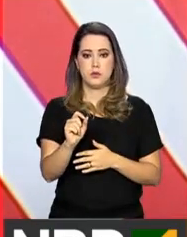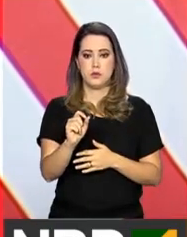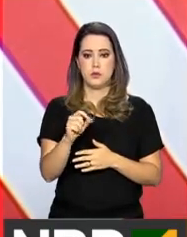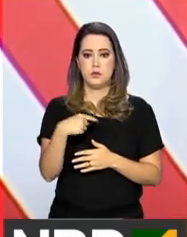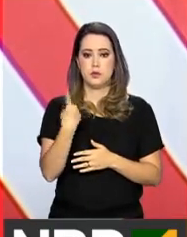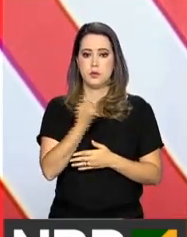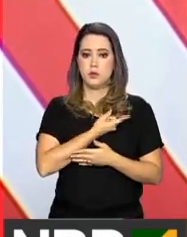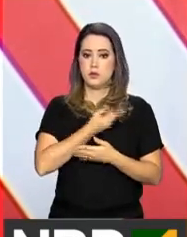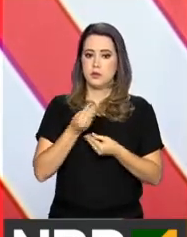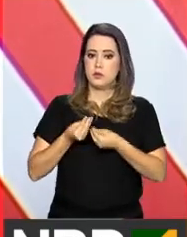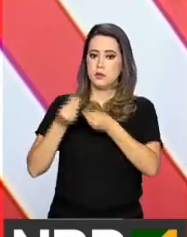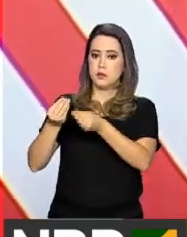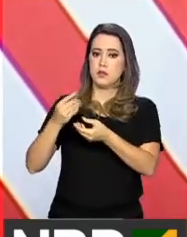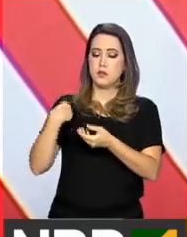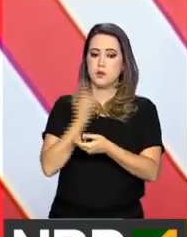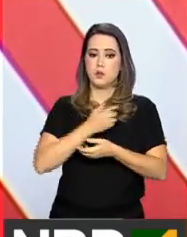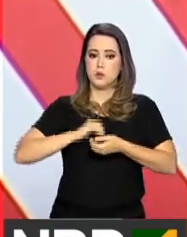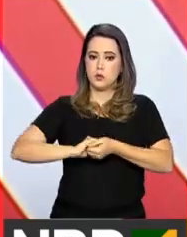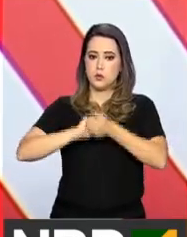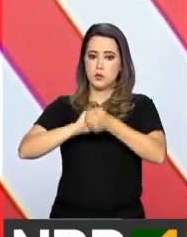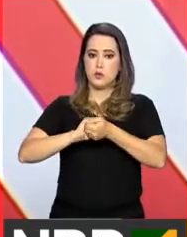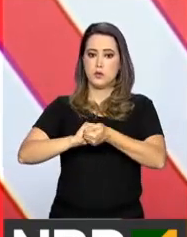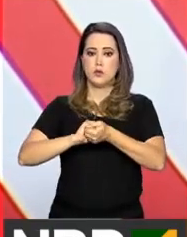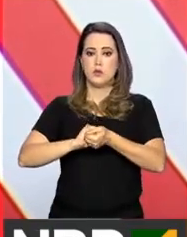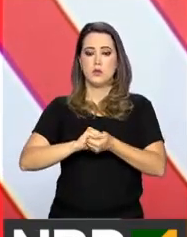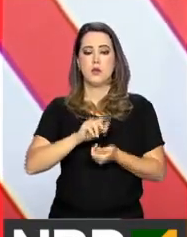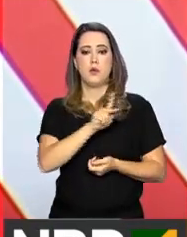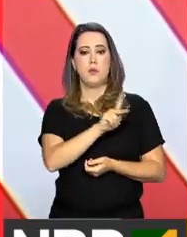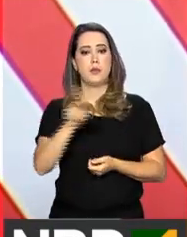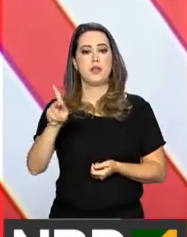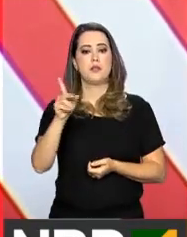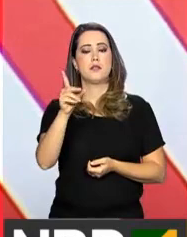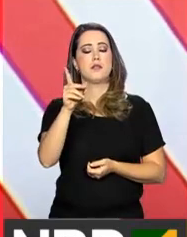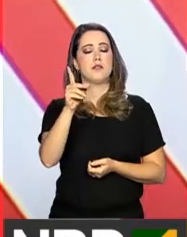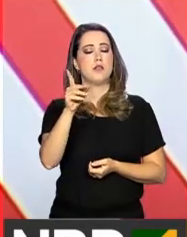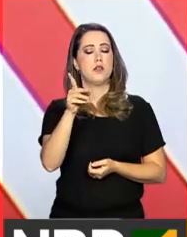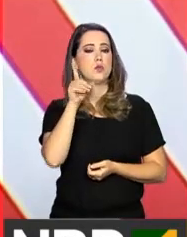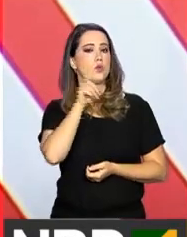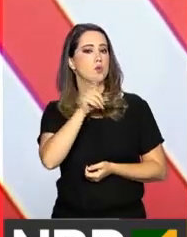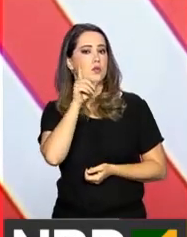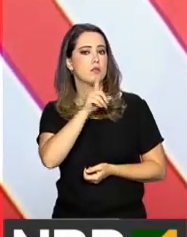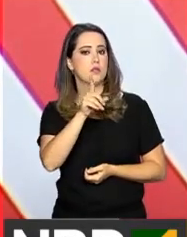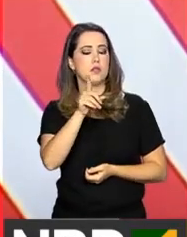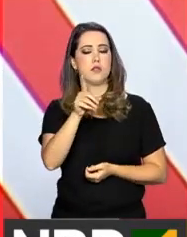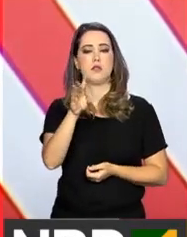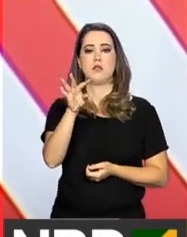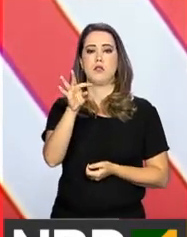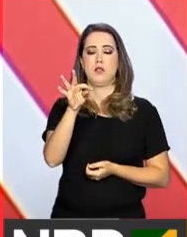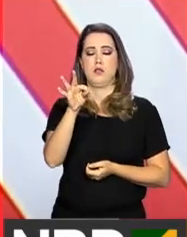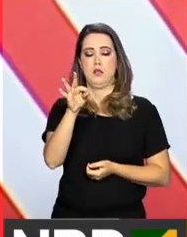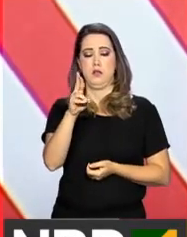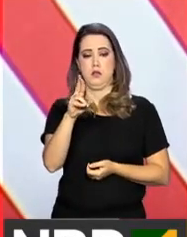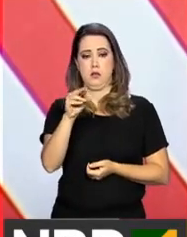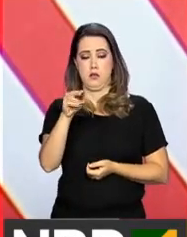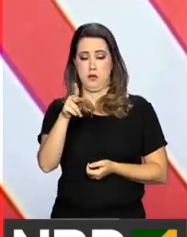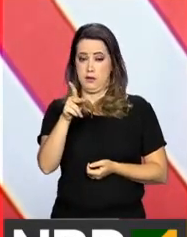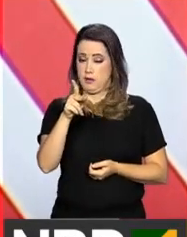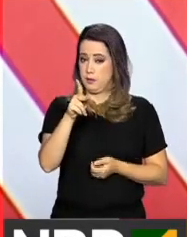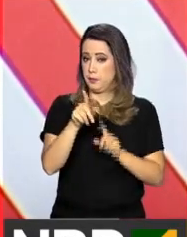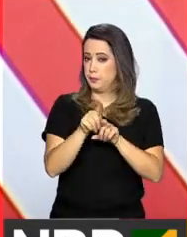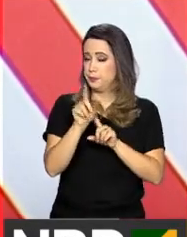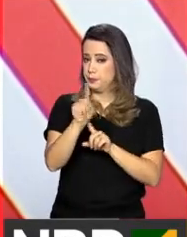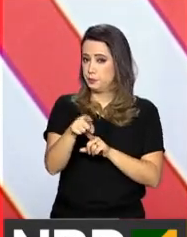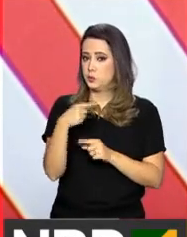transmitisse nossos cumprimentos ao presidente Trump. Foi um encontro muito produtivo